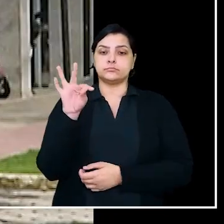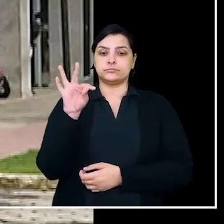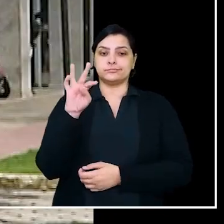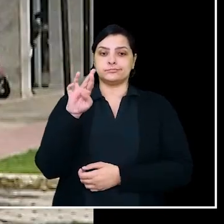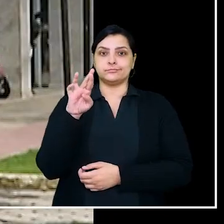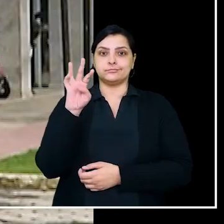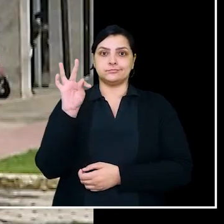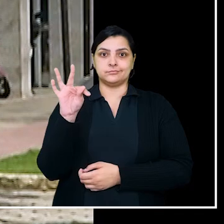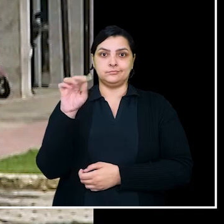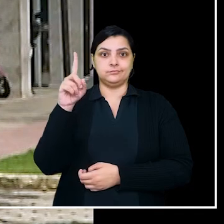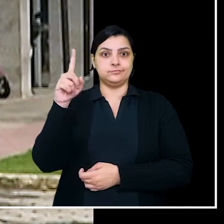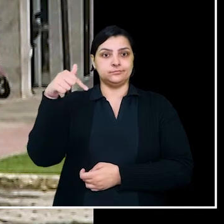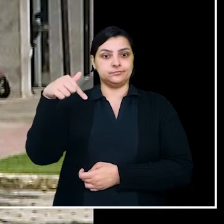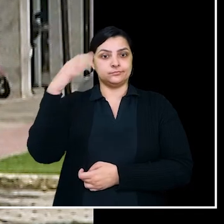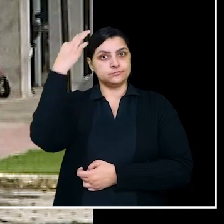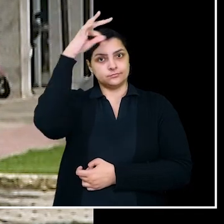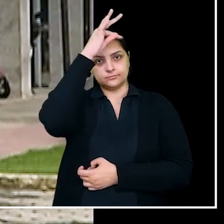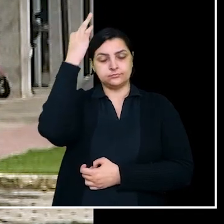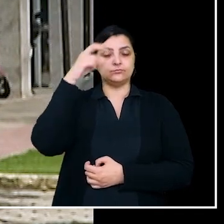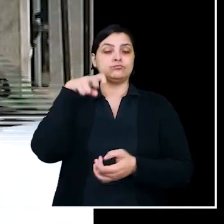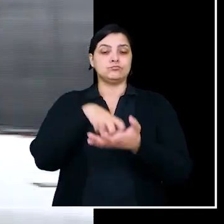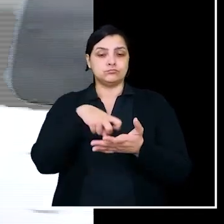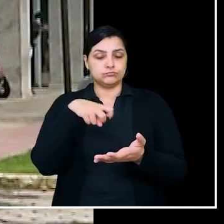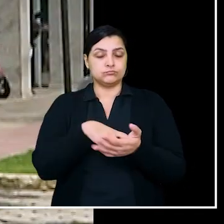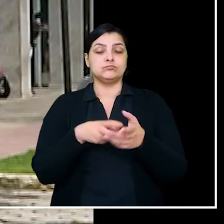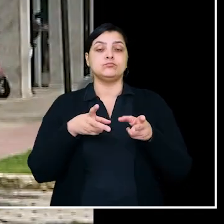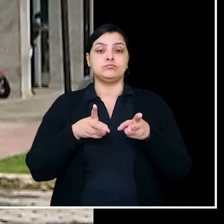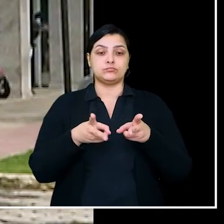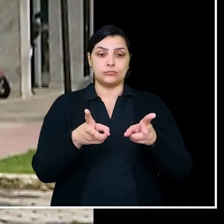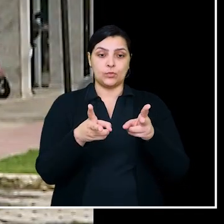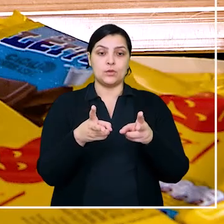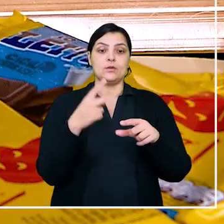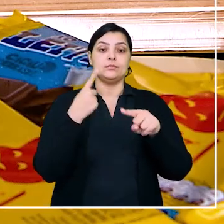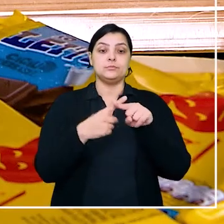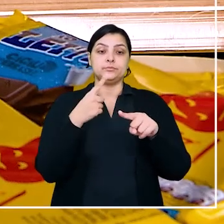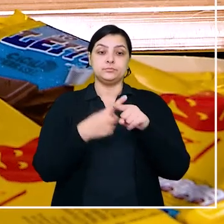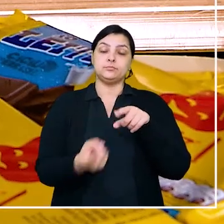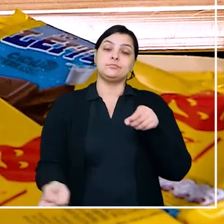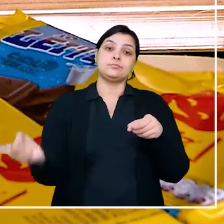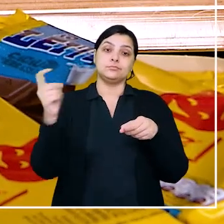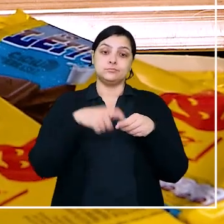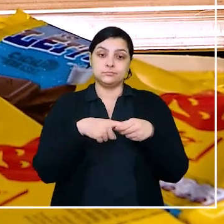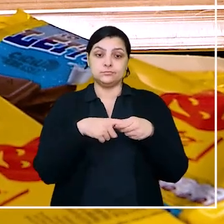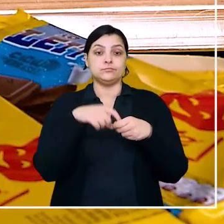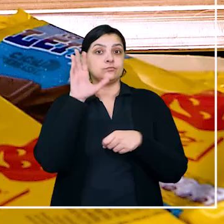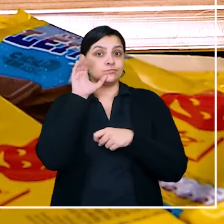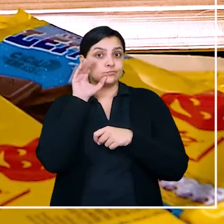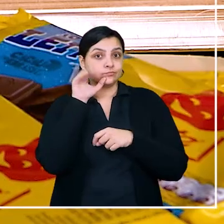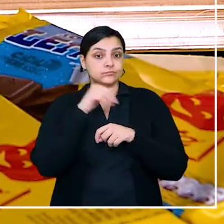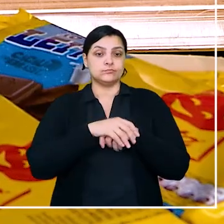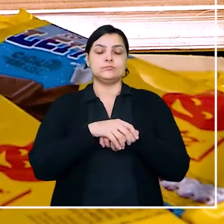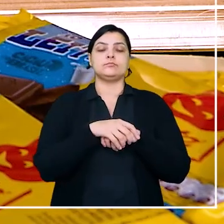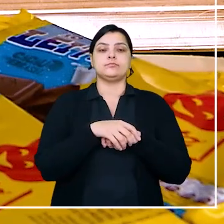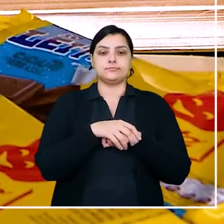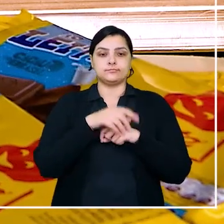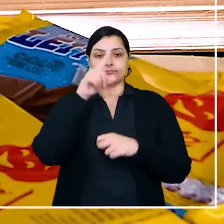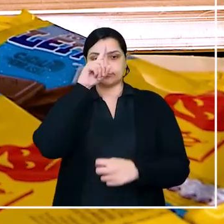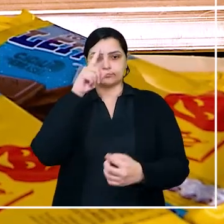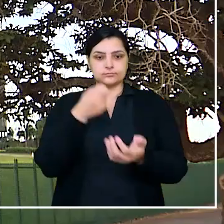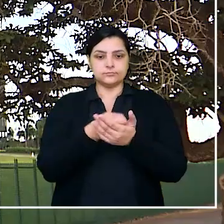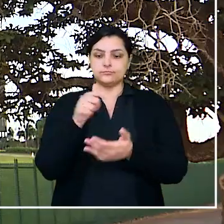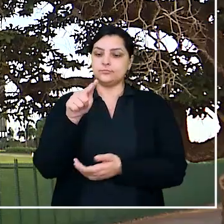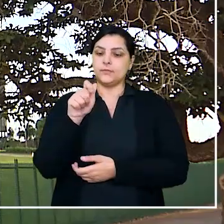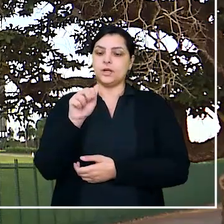17ª Região, no Espírito Santo, manteve a sentença que determinou a reintegração do empregado. Com a decisão,